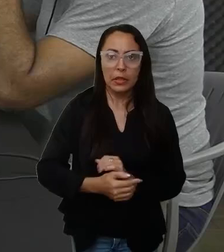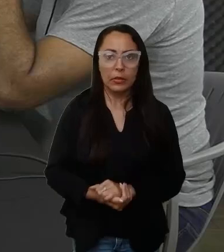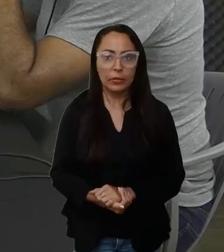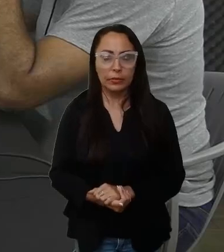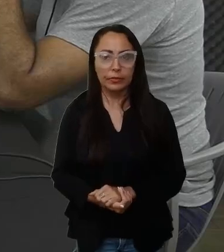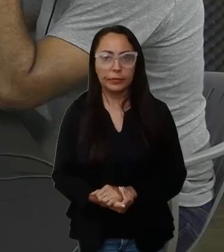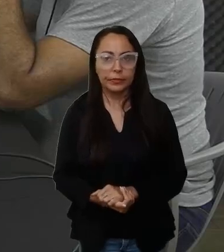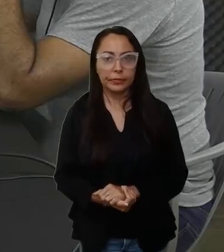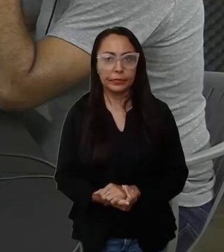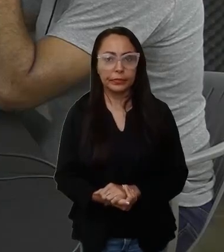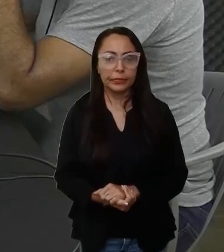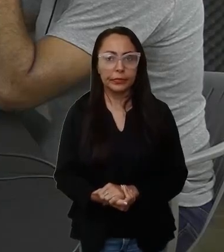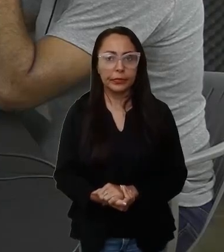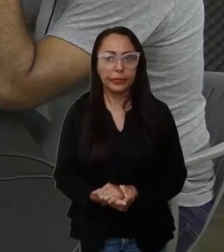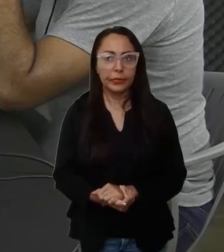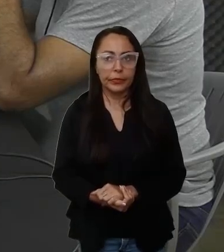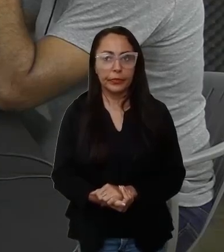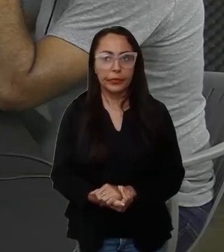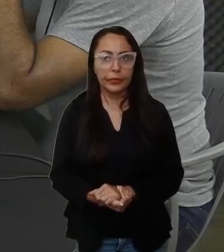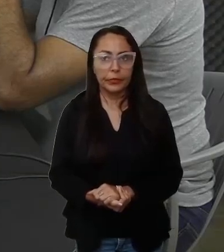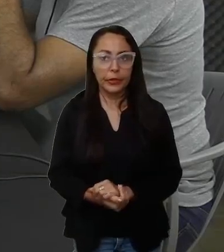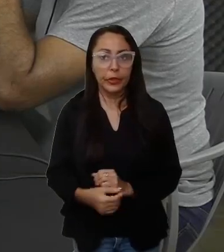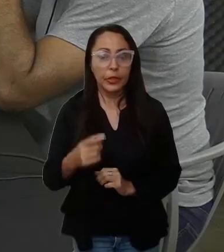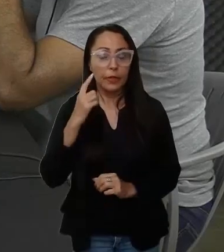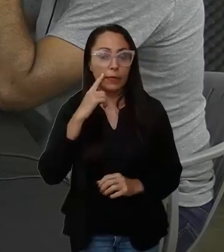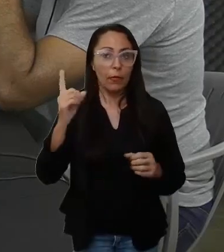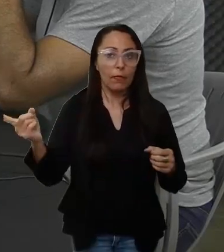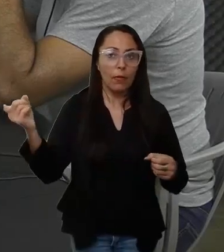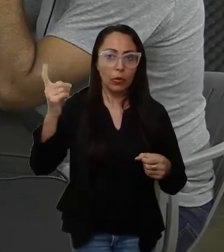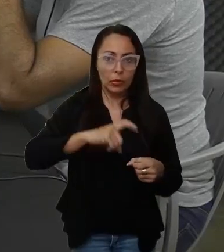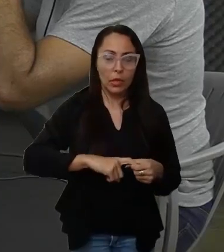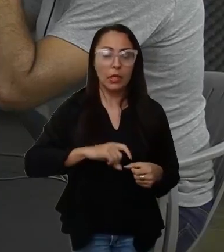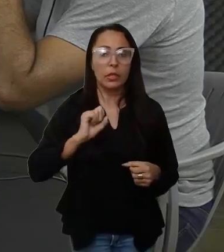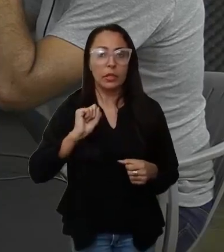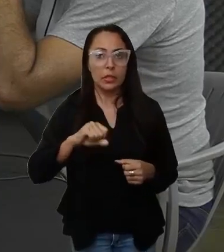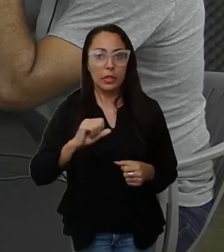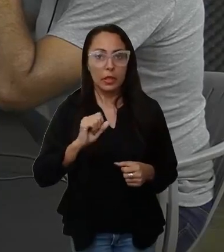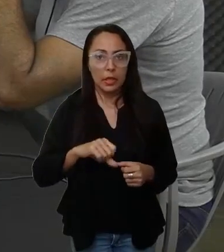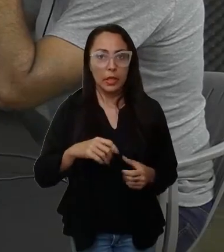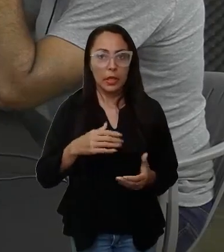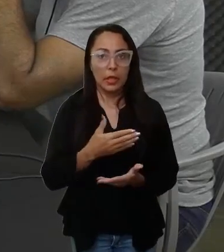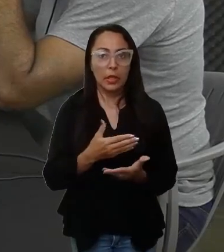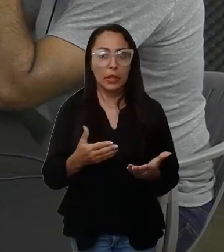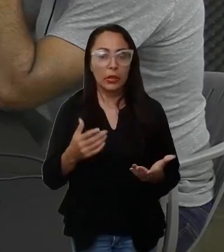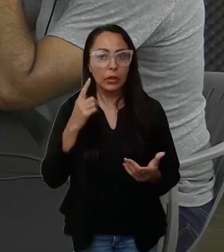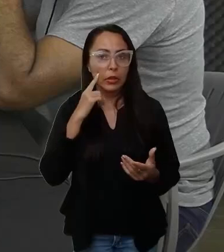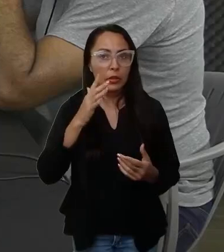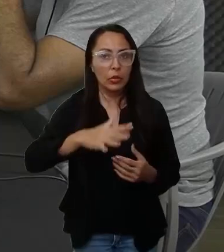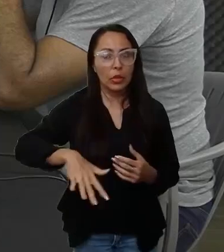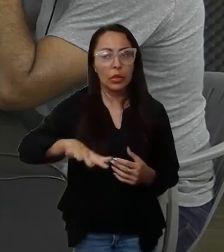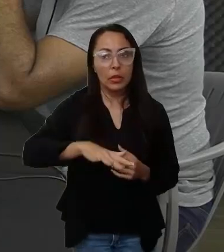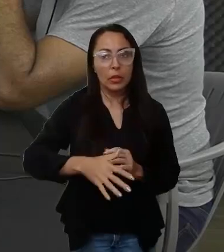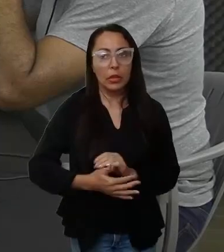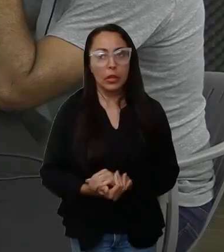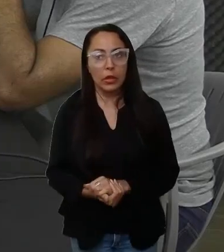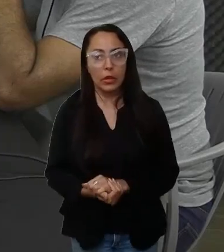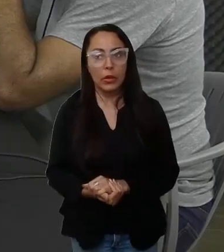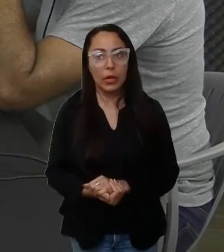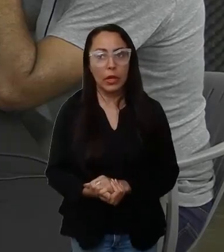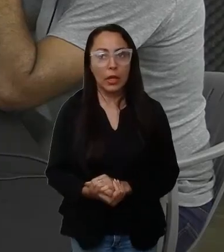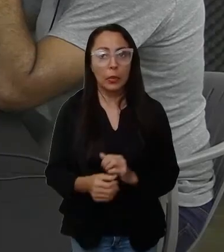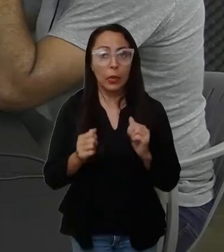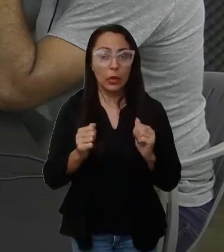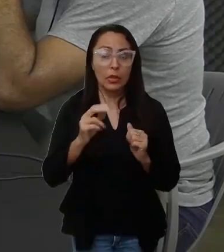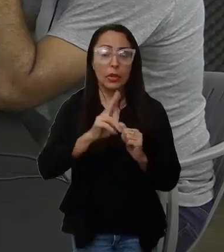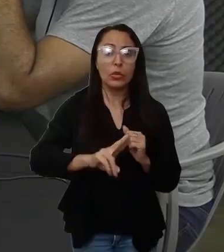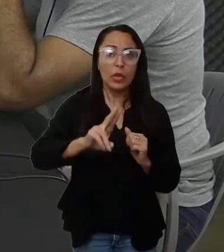Mas se a gente for voltar para uma questão otimizada da situação, a queimada deve ser